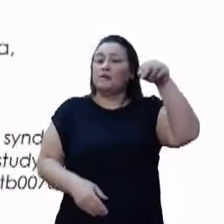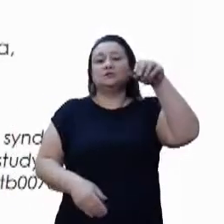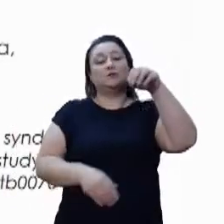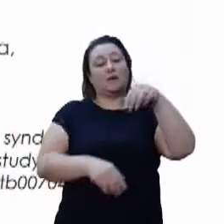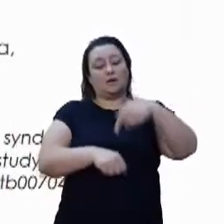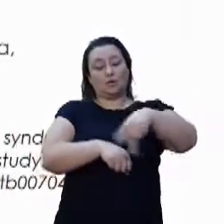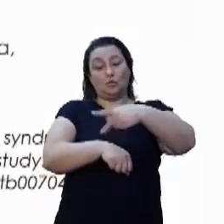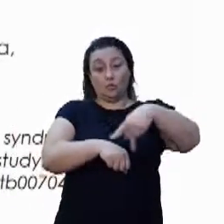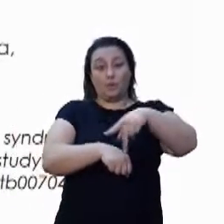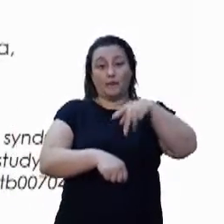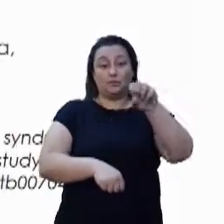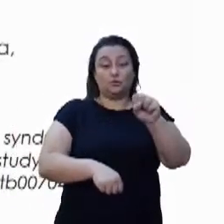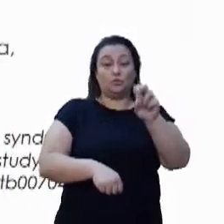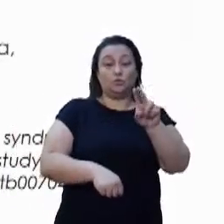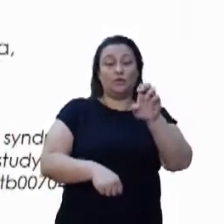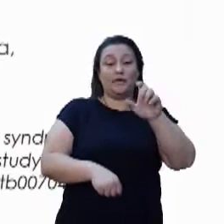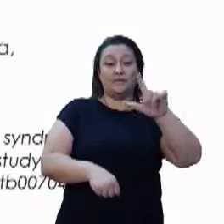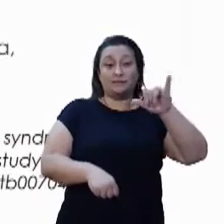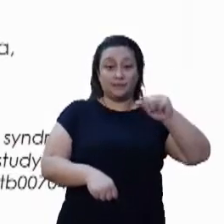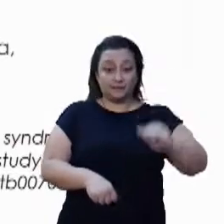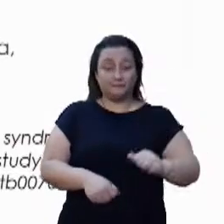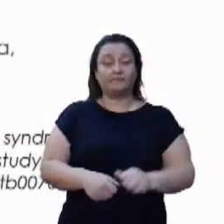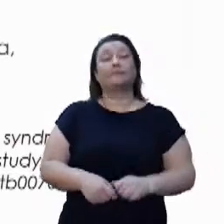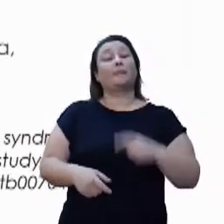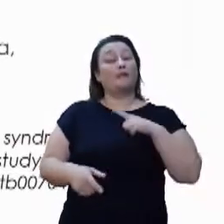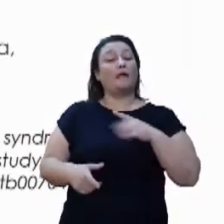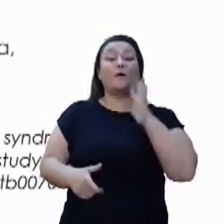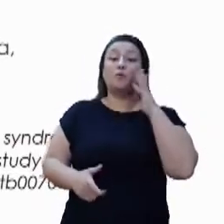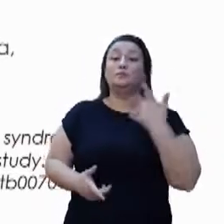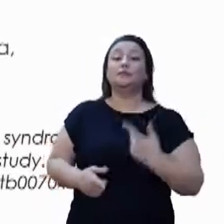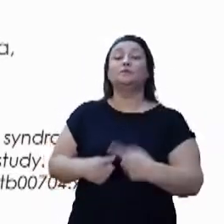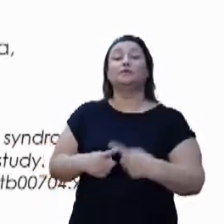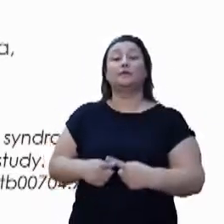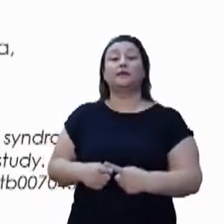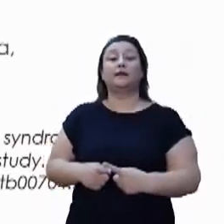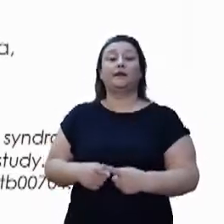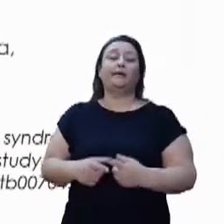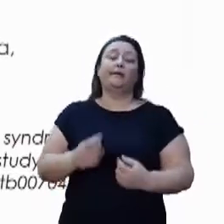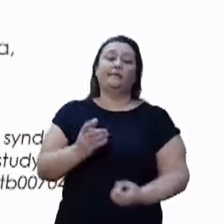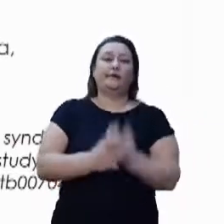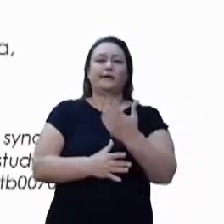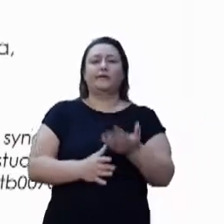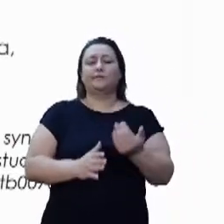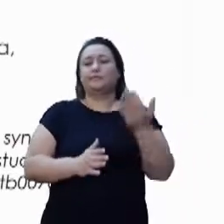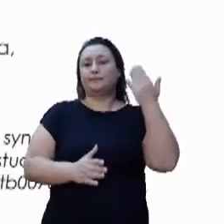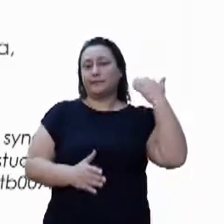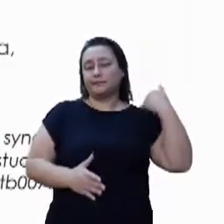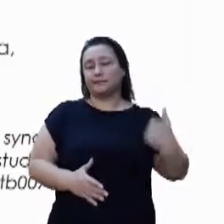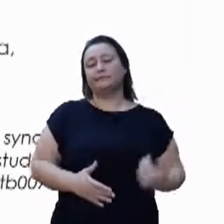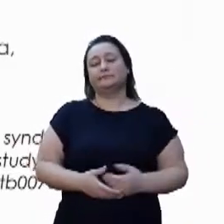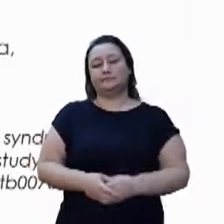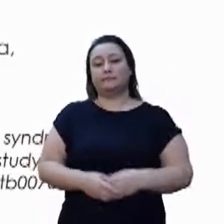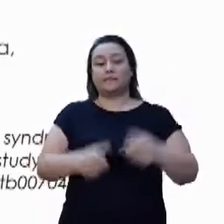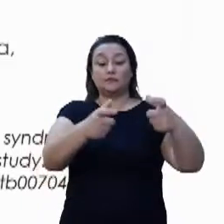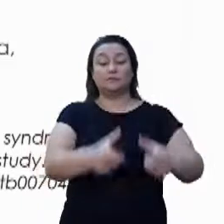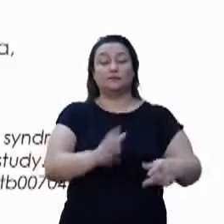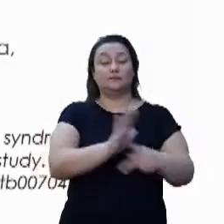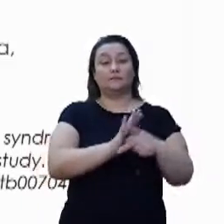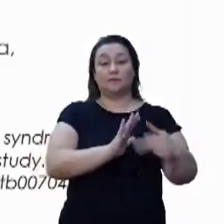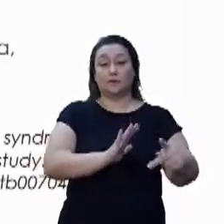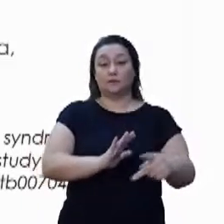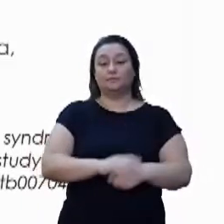chegar a 8,3 para cada 100 mil habitantes. Isso ocorre devido a um efeito fundador e a consanguinidade nesse local específico, no